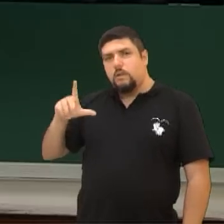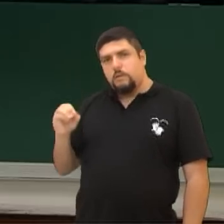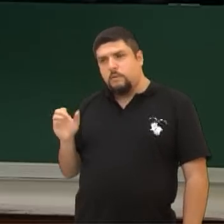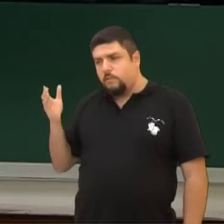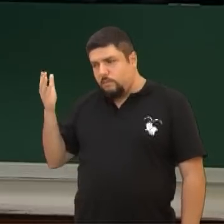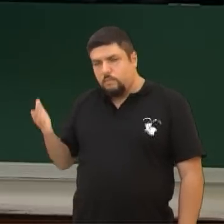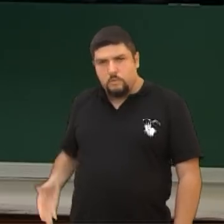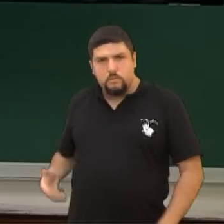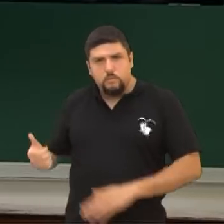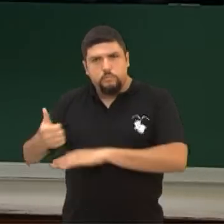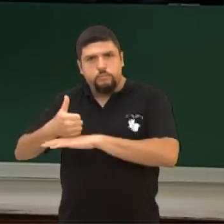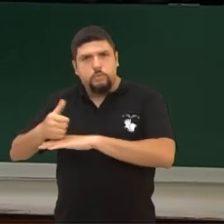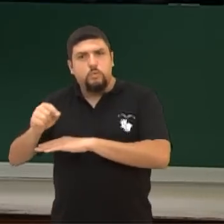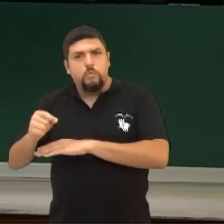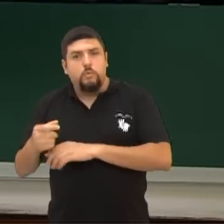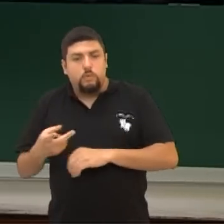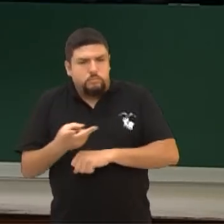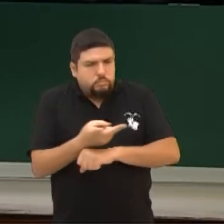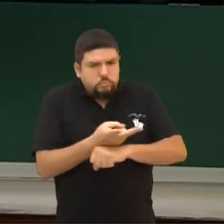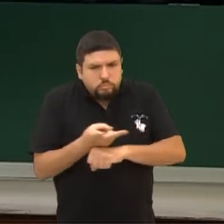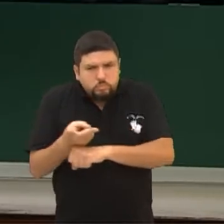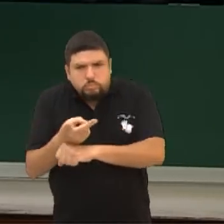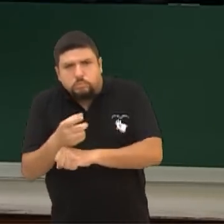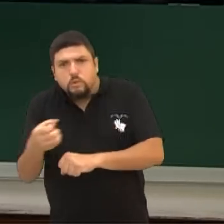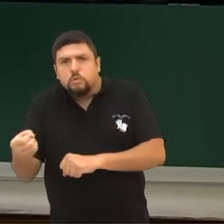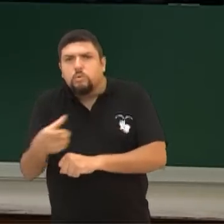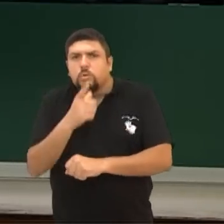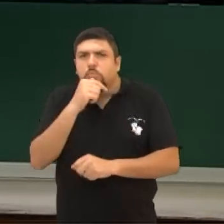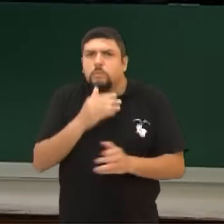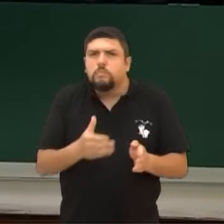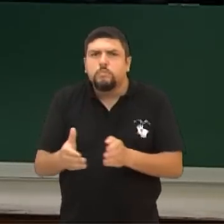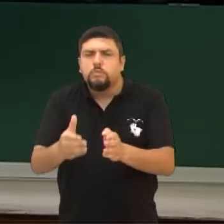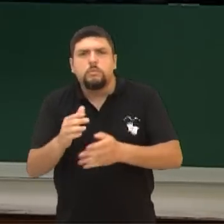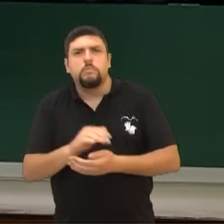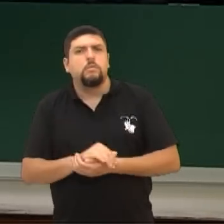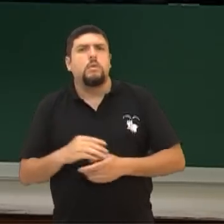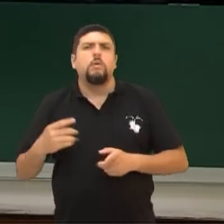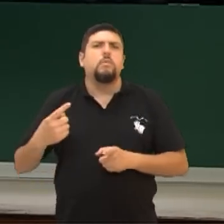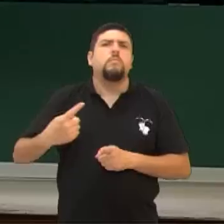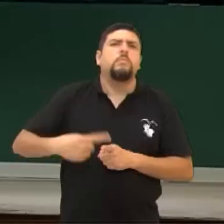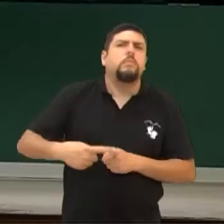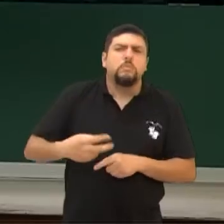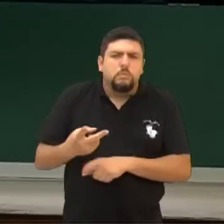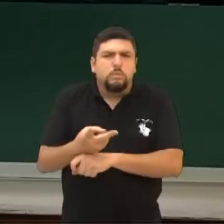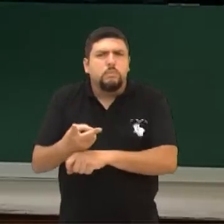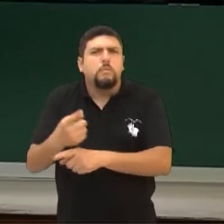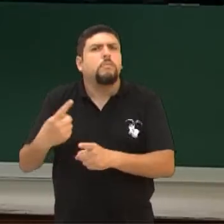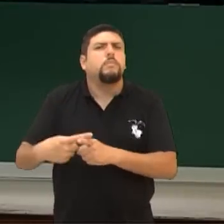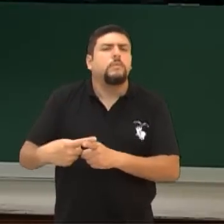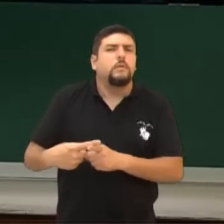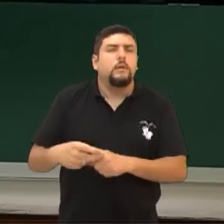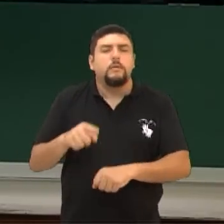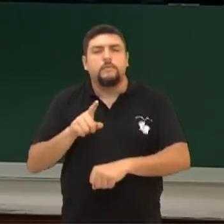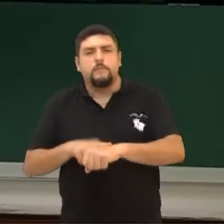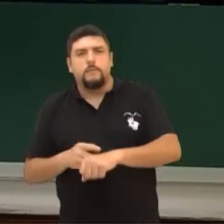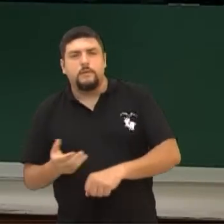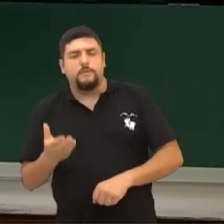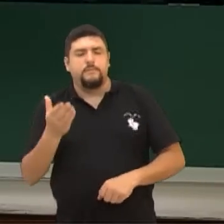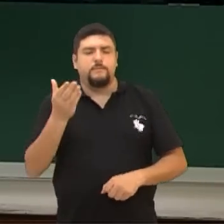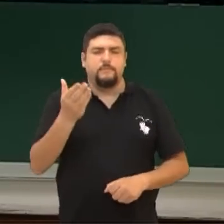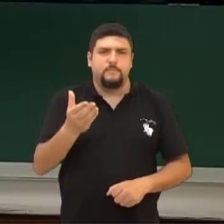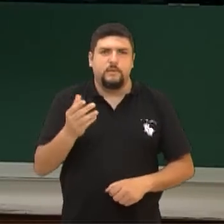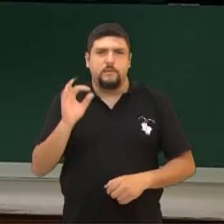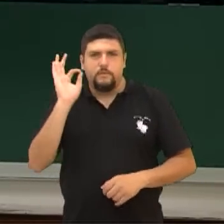que nós temos que buscar novos mananciais. E por que deve haver essa busca? Um tempinho para você e